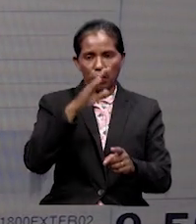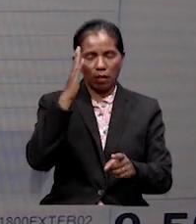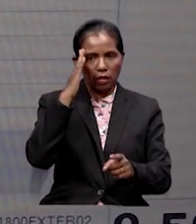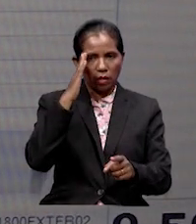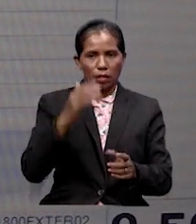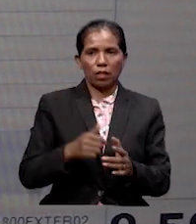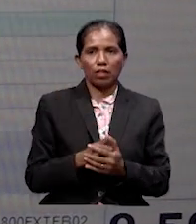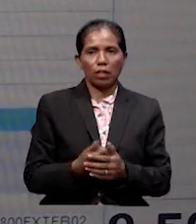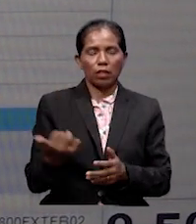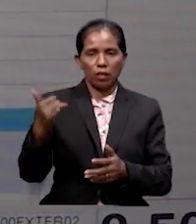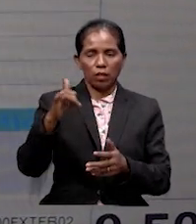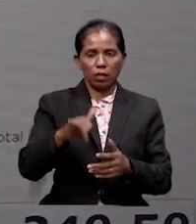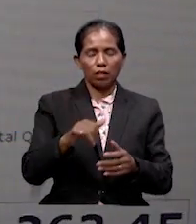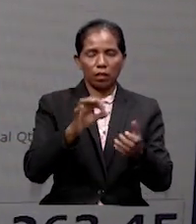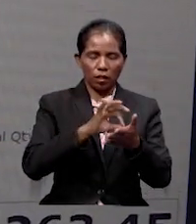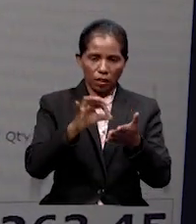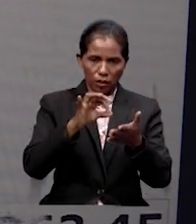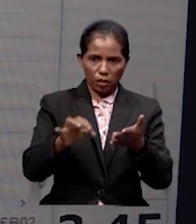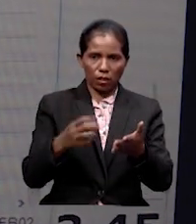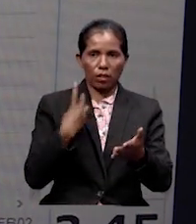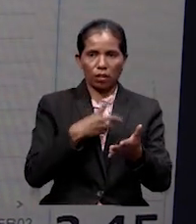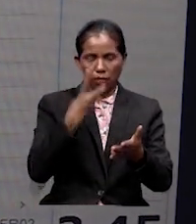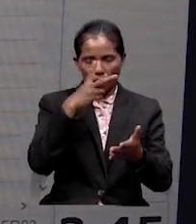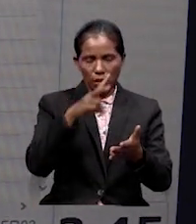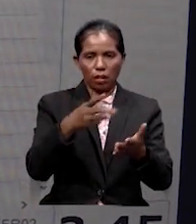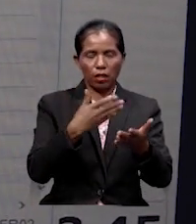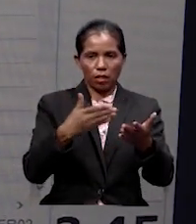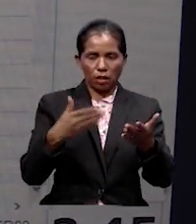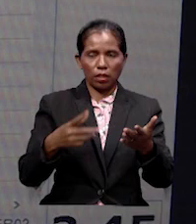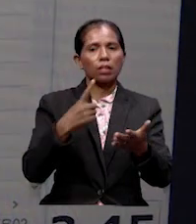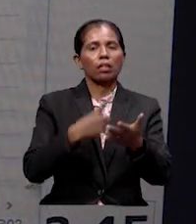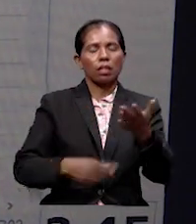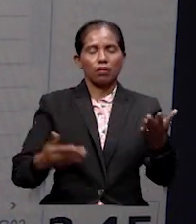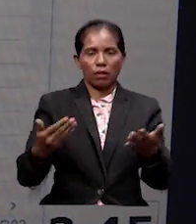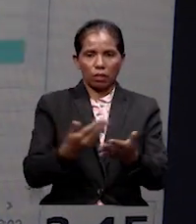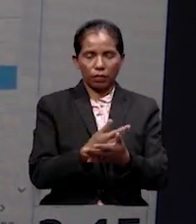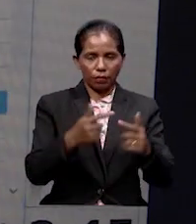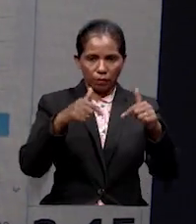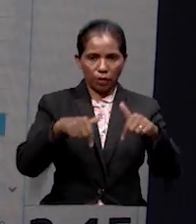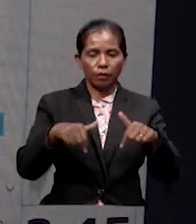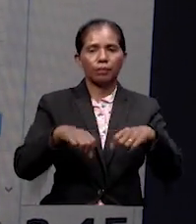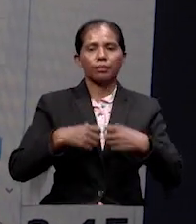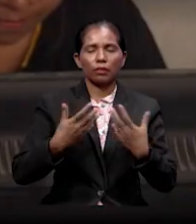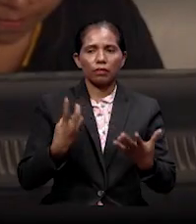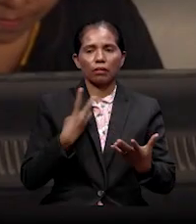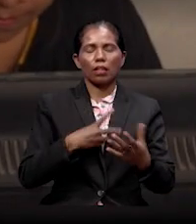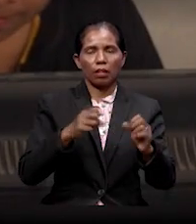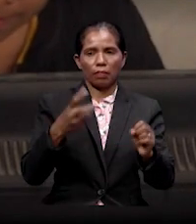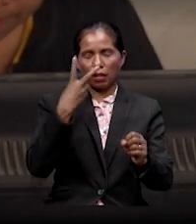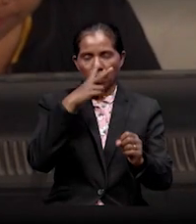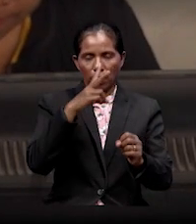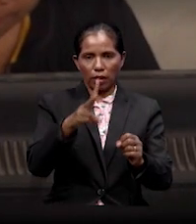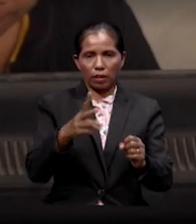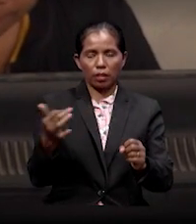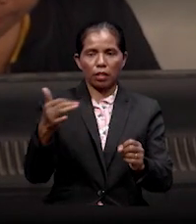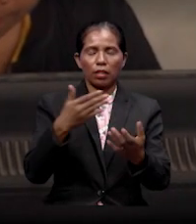fone tama, se era tama, mas se tem que resistir a galera. Ita bele hare essa san fone, se era matama, quantidade gira. Agora, ita bele haremos sirne stok